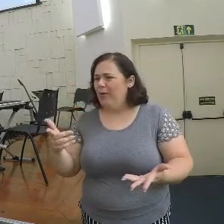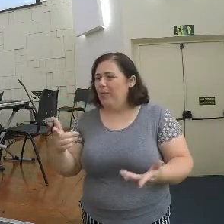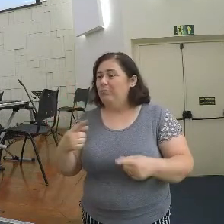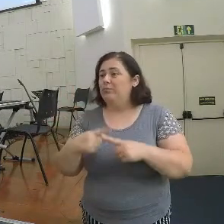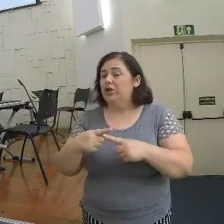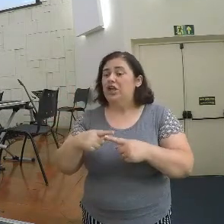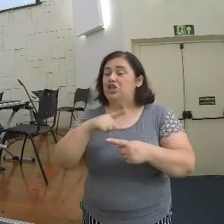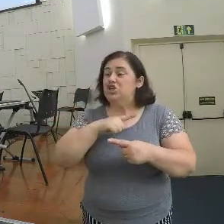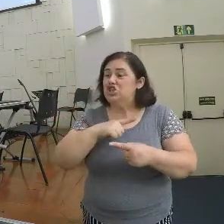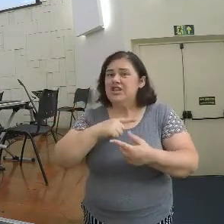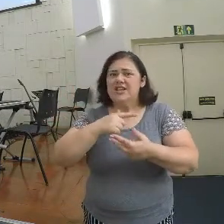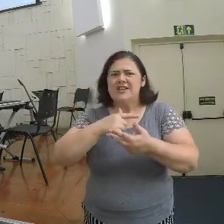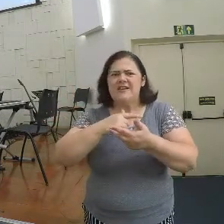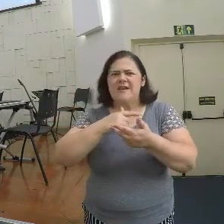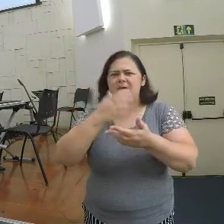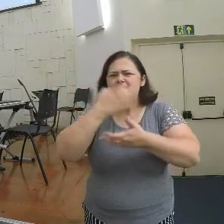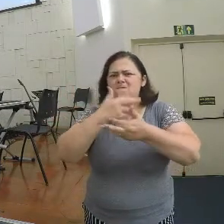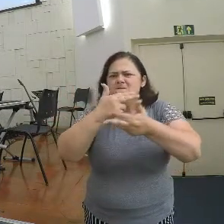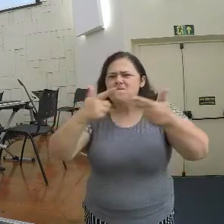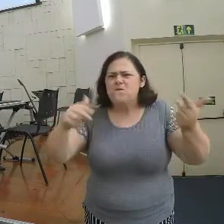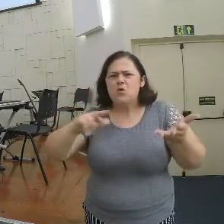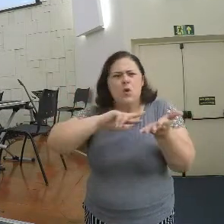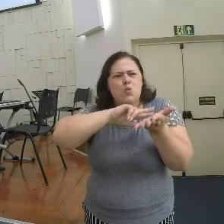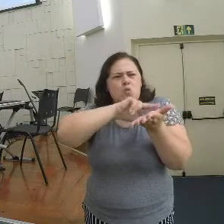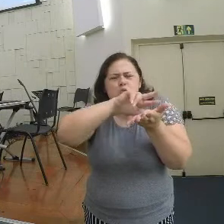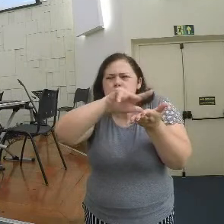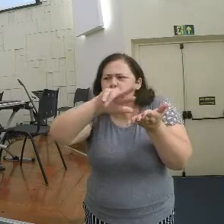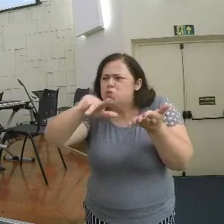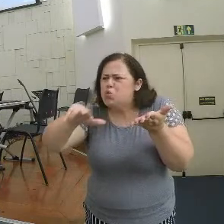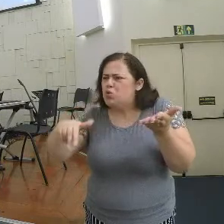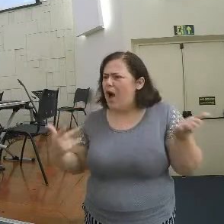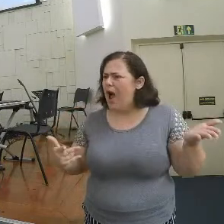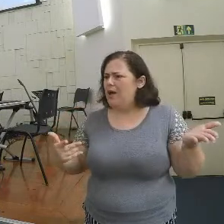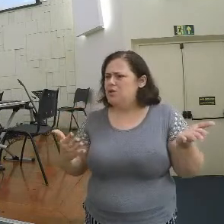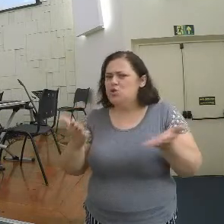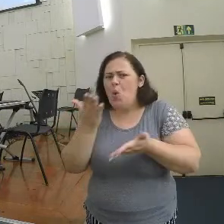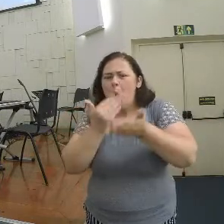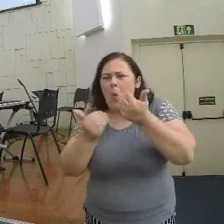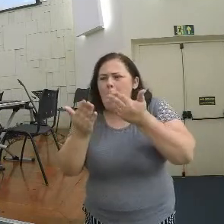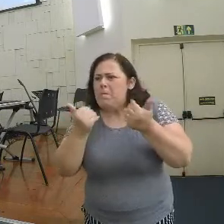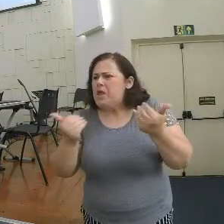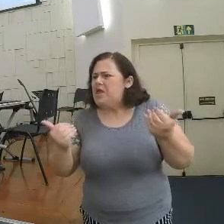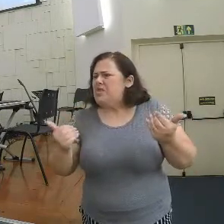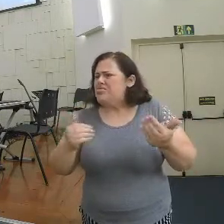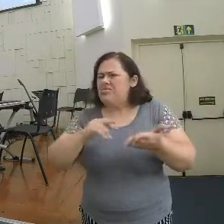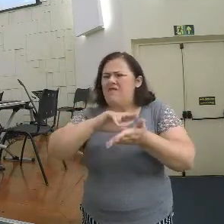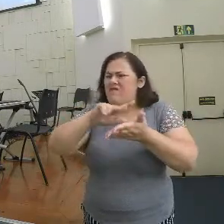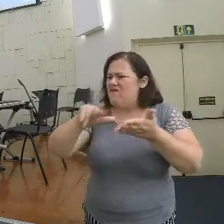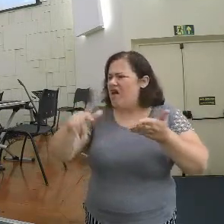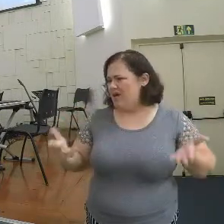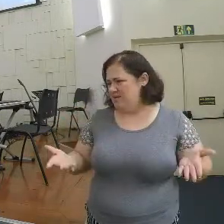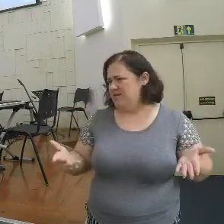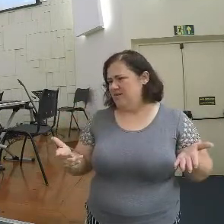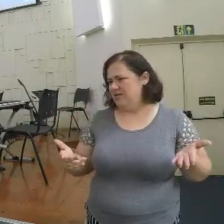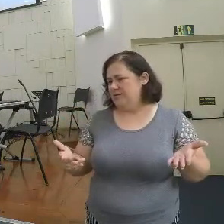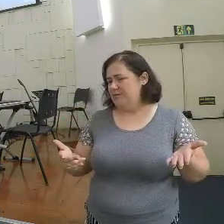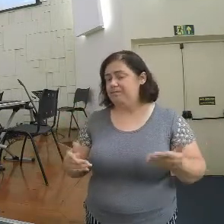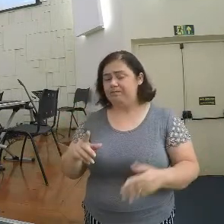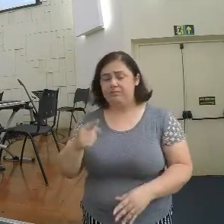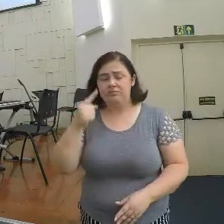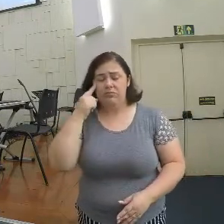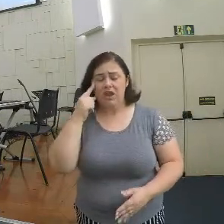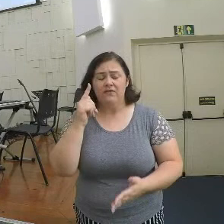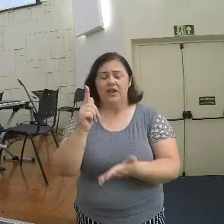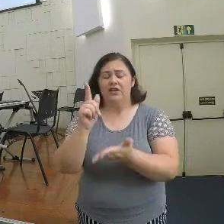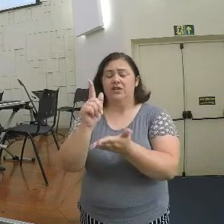foi estabelecido. Antes da lei, muito antes da lei. Vá comigo a Gênesis capítulo 14,